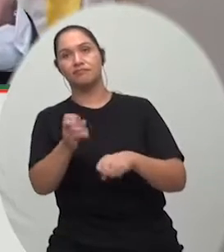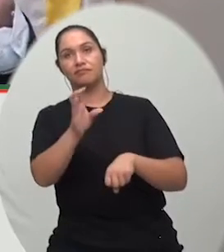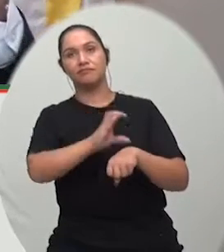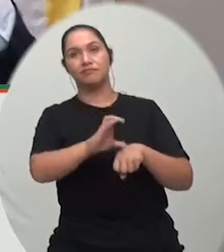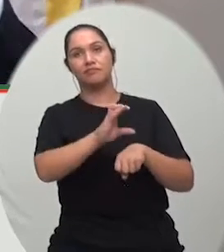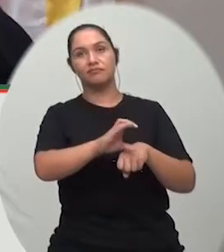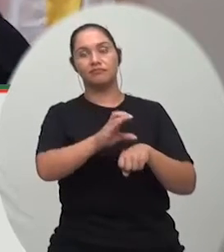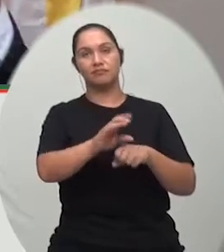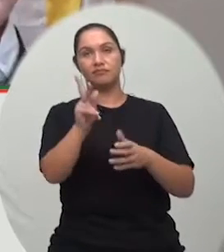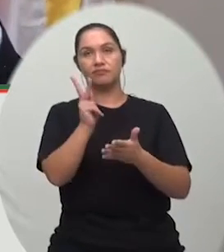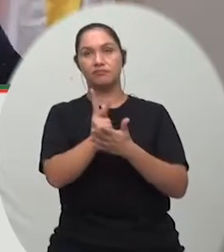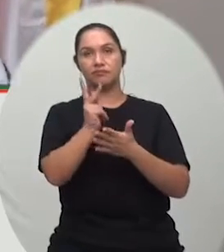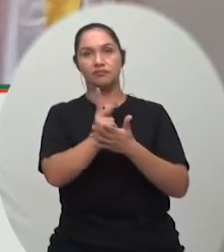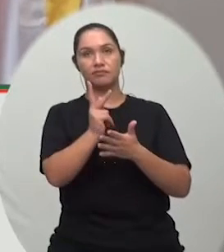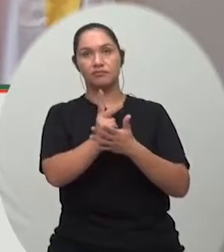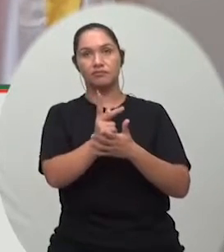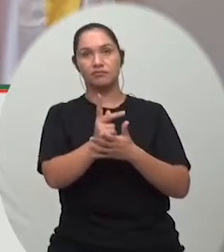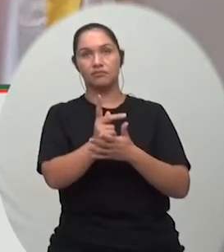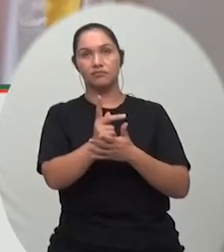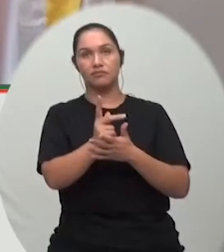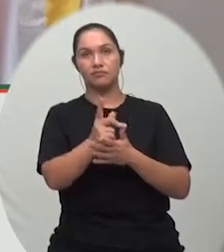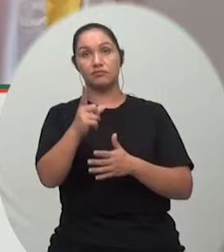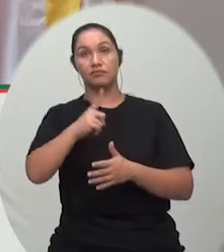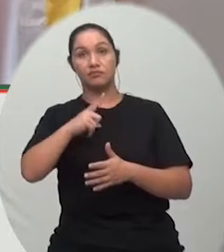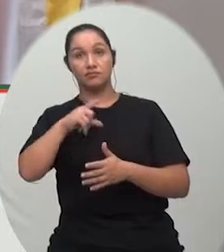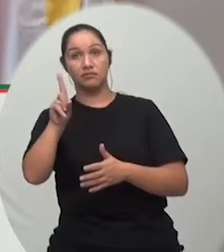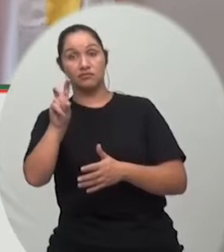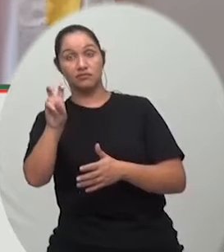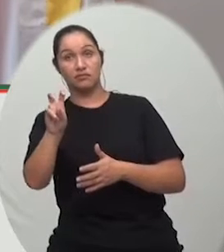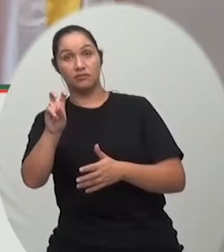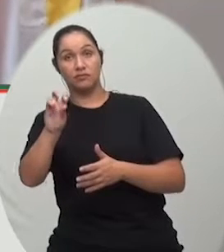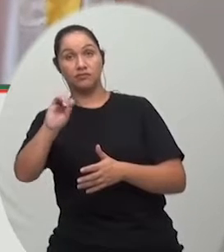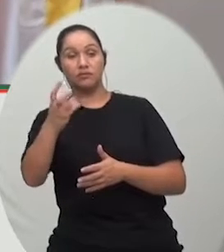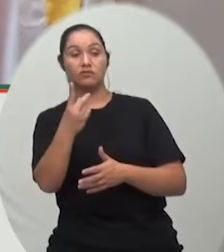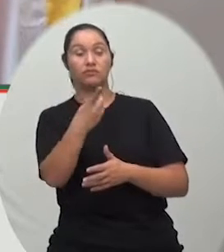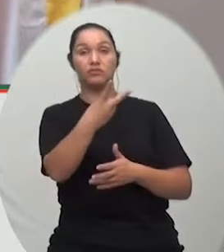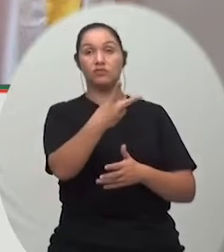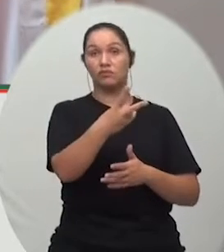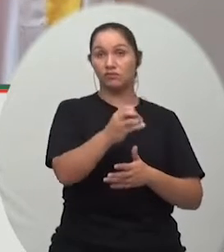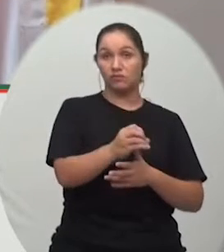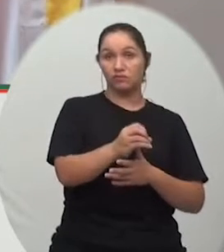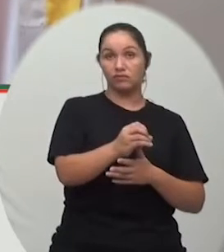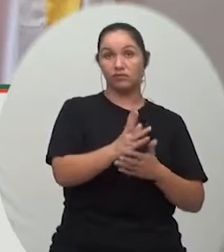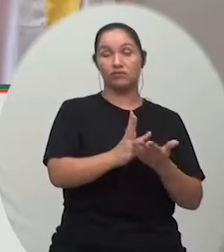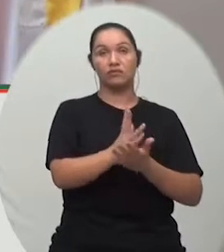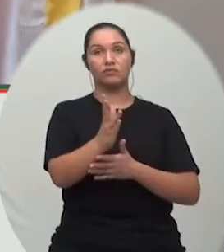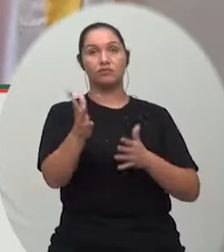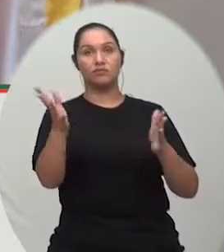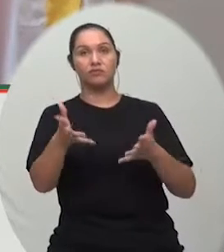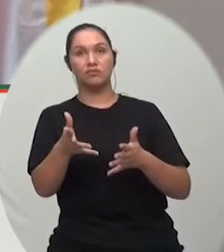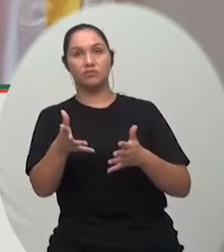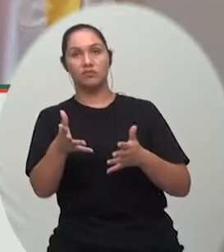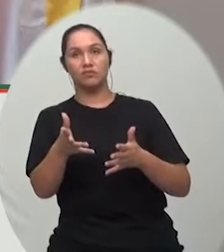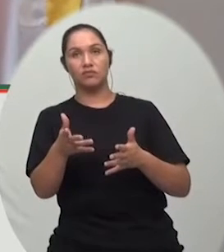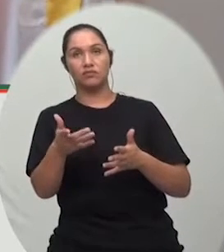sempre oscilava entre 15% e 20% de aprovações no exame da OAB, nos últimos